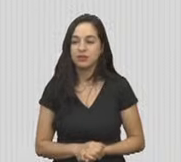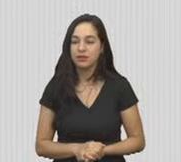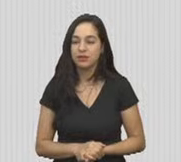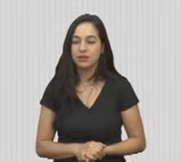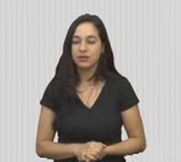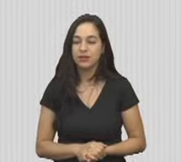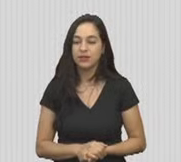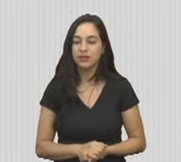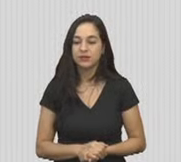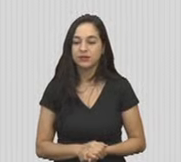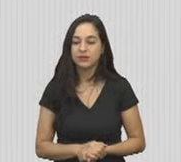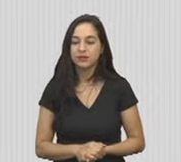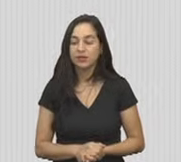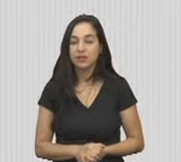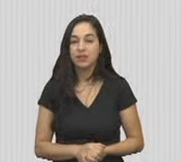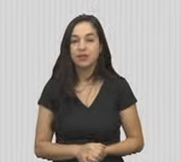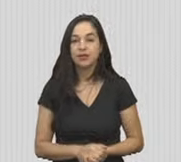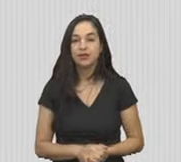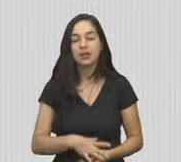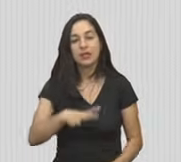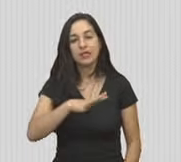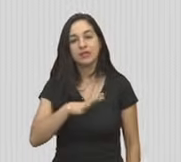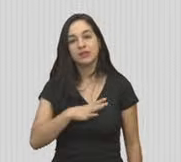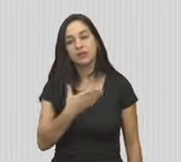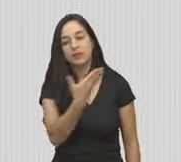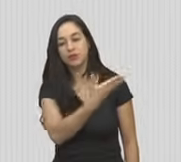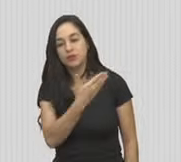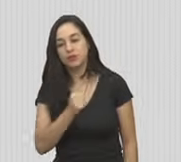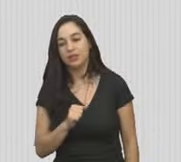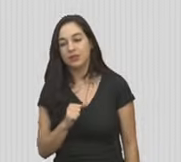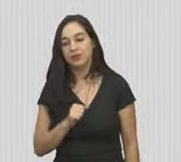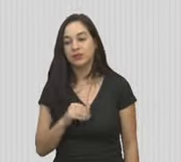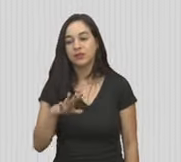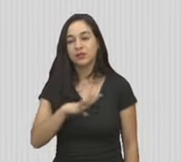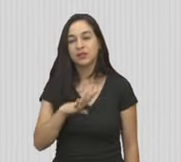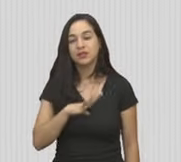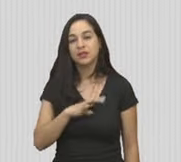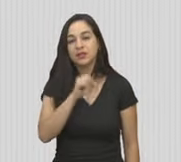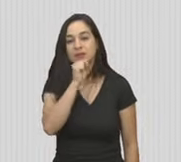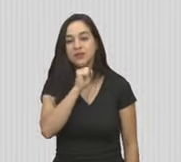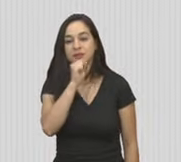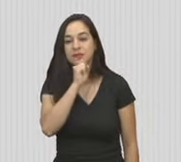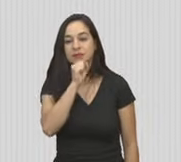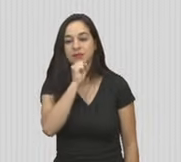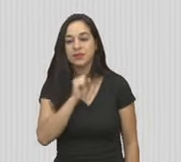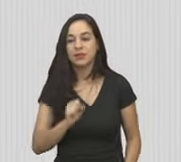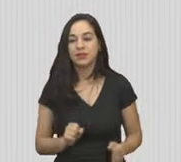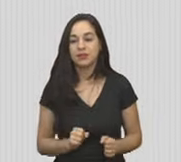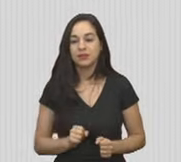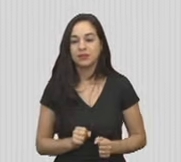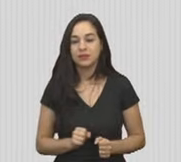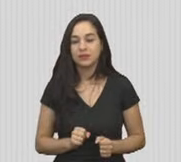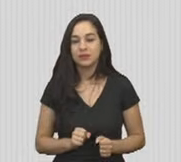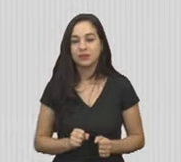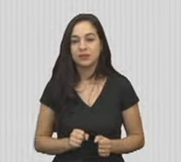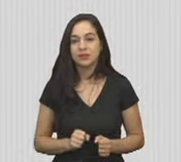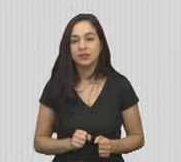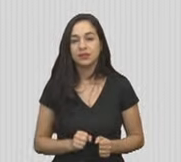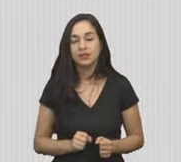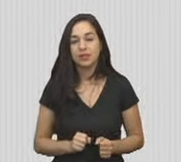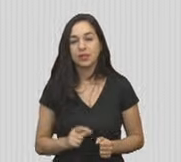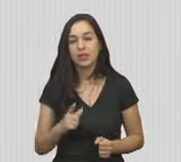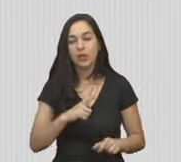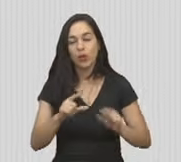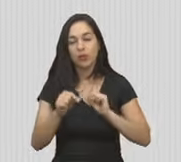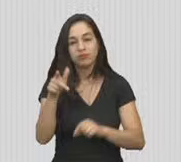exemplo da cidade velha de Jerusalém, que mostra ali uma câmera de monitoramento com policiais. É